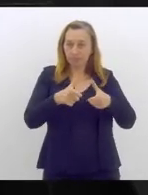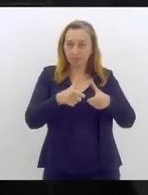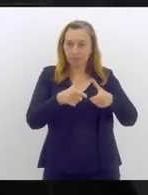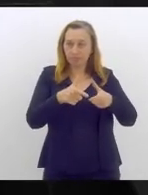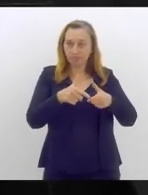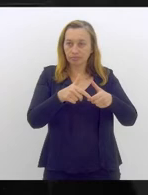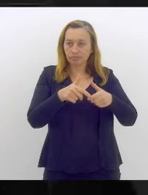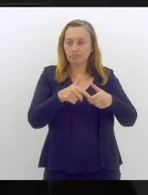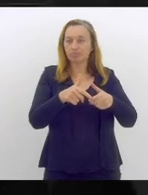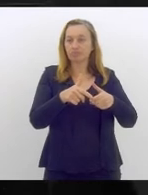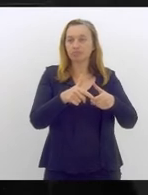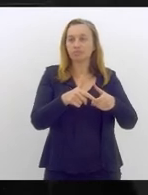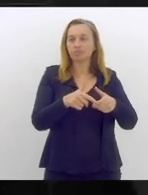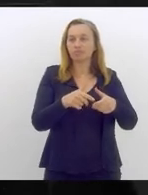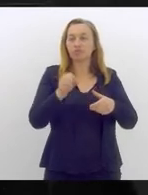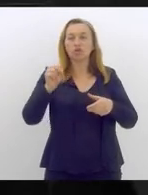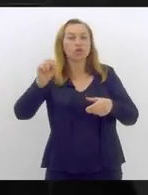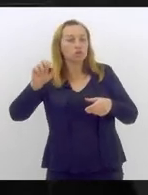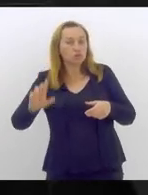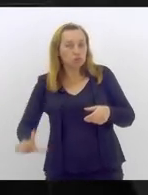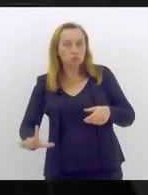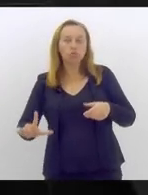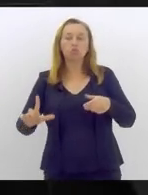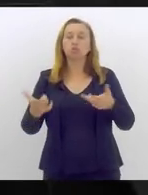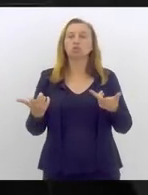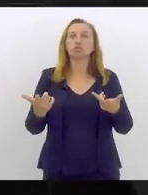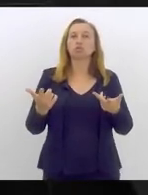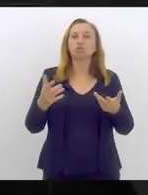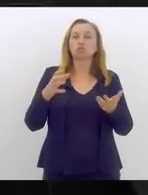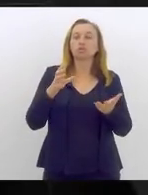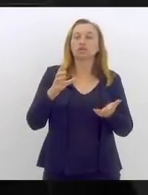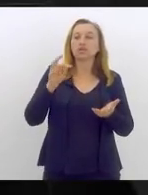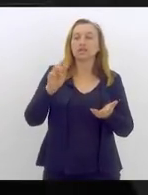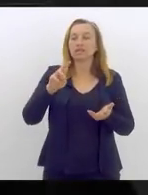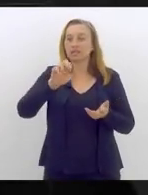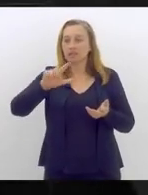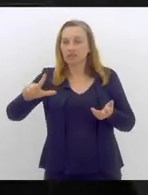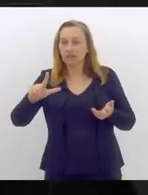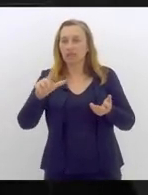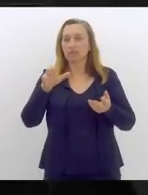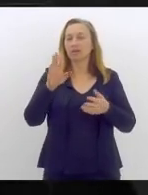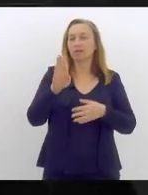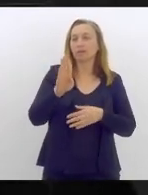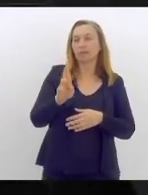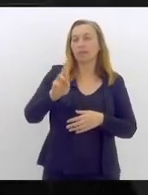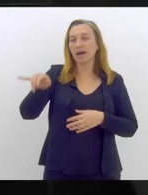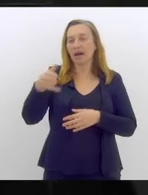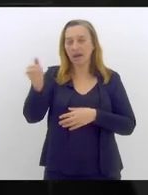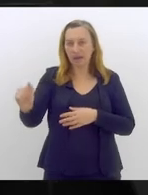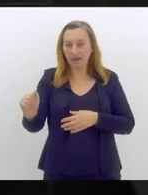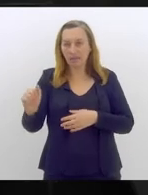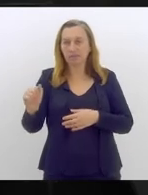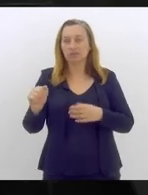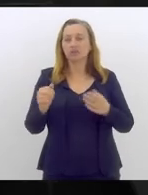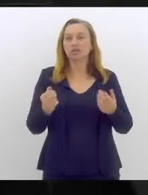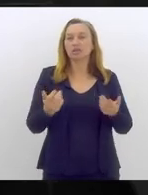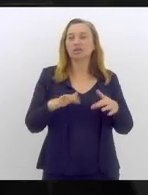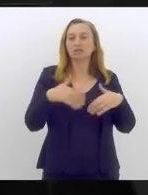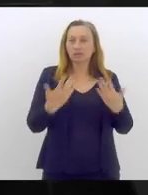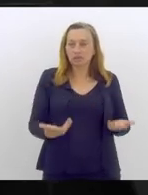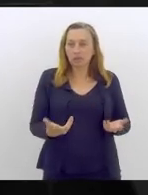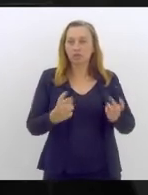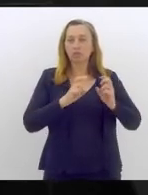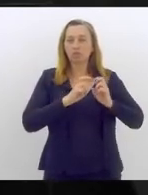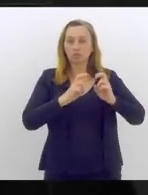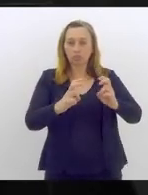do Rio de Janeiro do eixo sul da cidade na região central na região da Barra da Tijuca Enfim então o transporte Ferroviário um